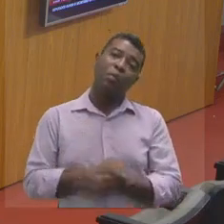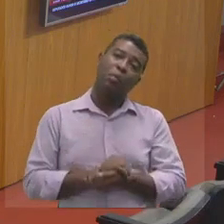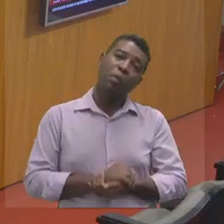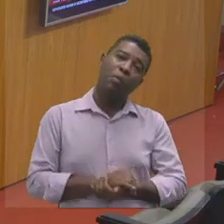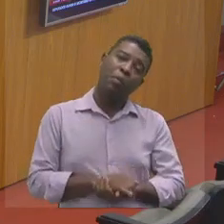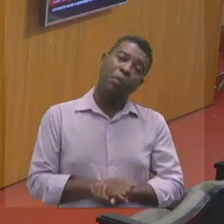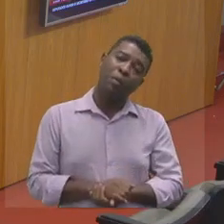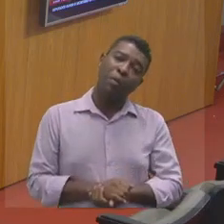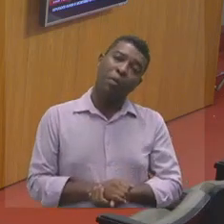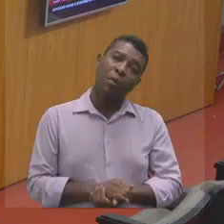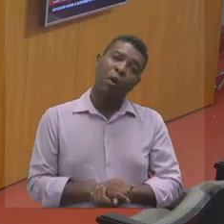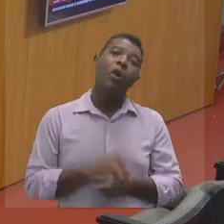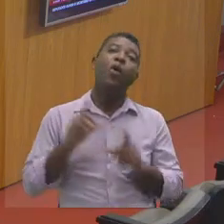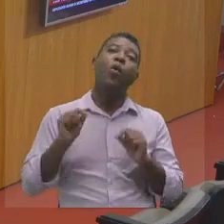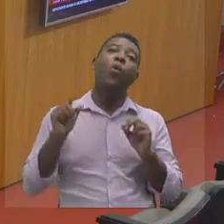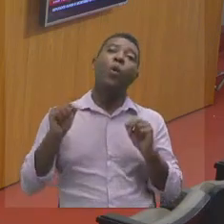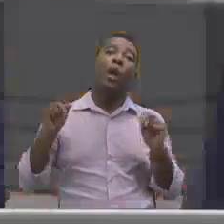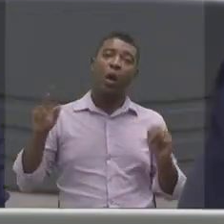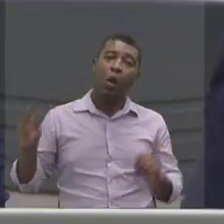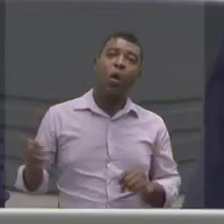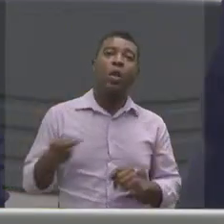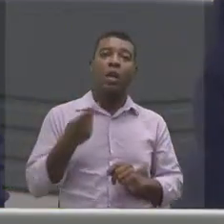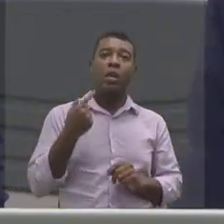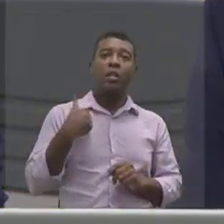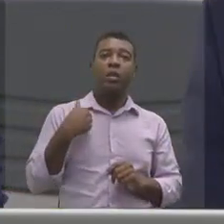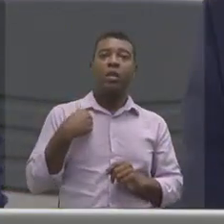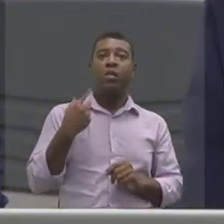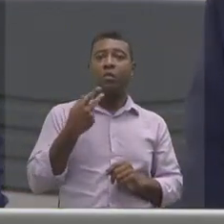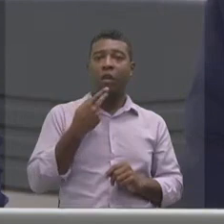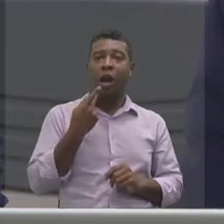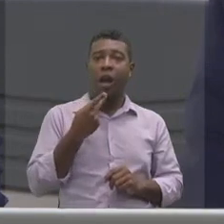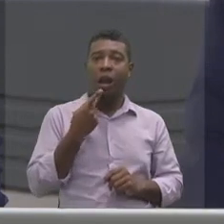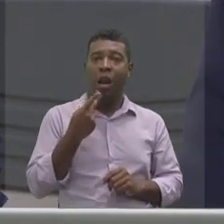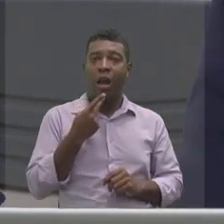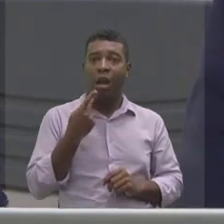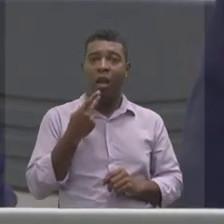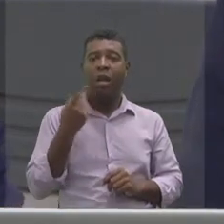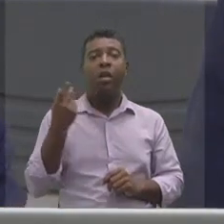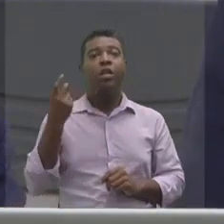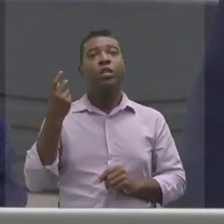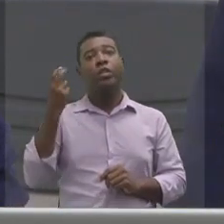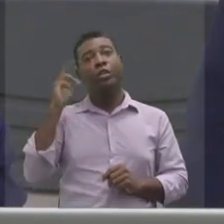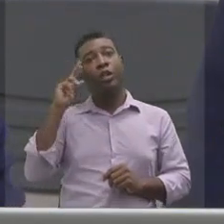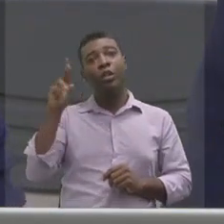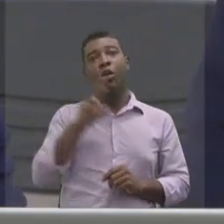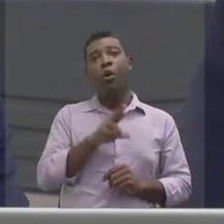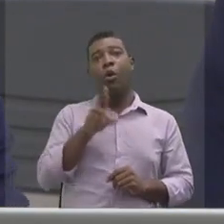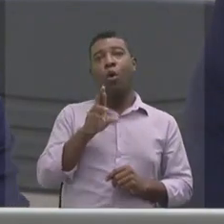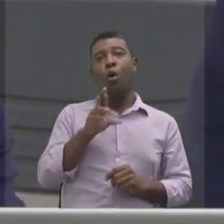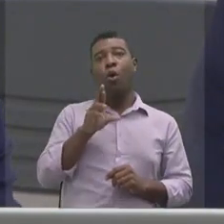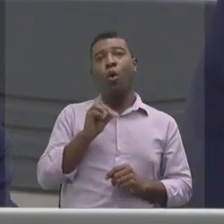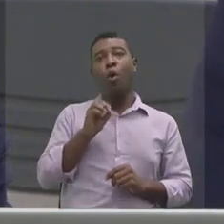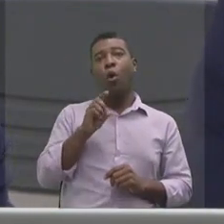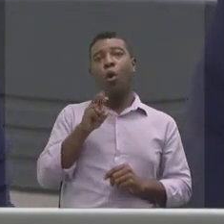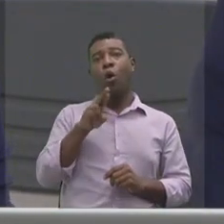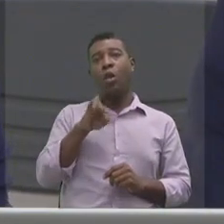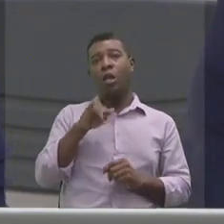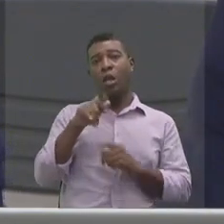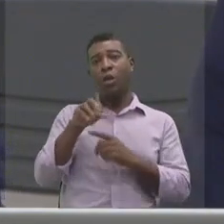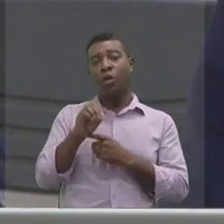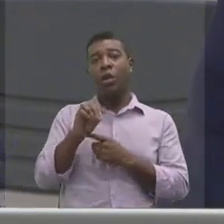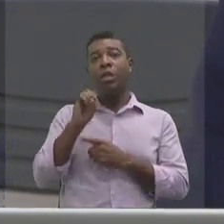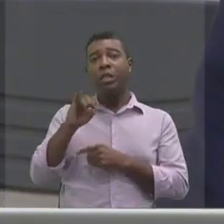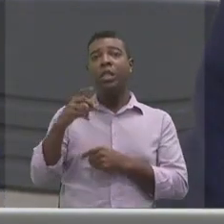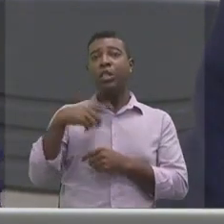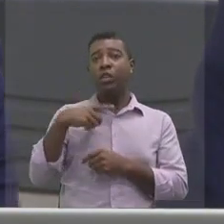o que acontece o seguinte eu fui falar aqui secretário diretor Rodrigo sobre que o Senhor Prefeito tivesse uma demanda era para